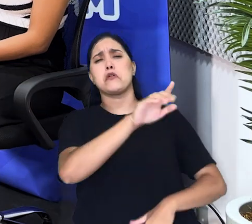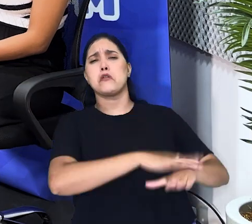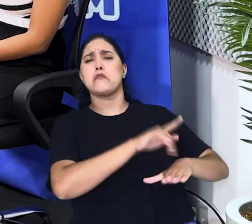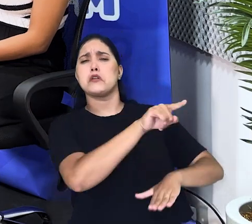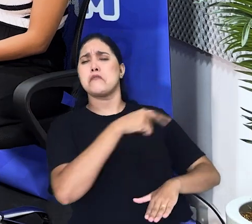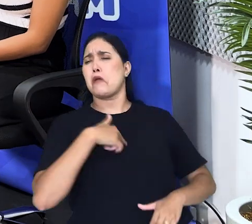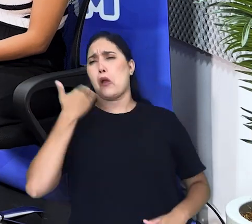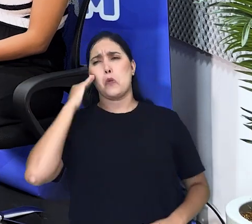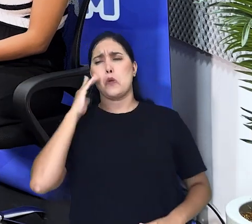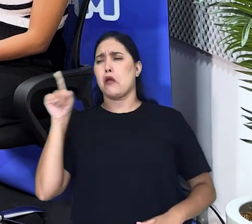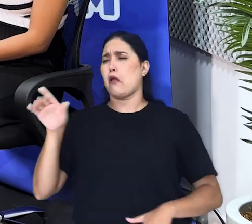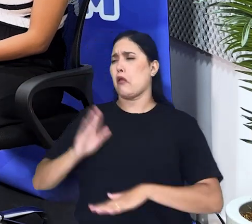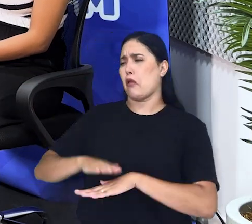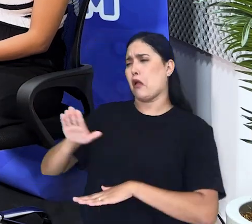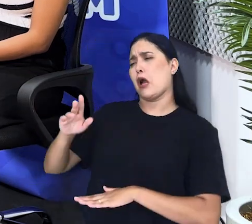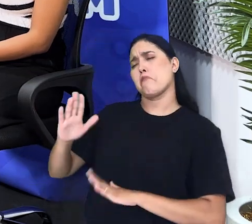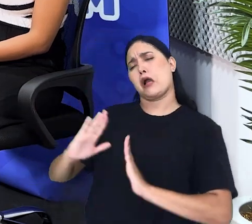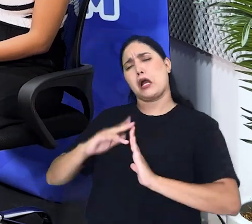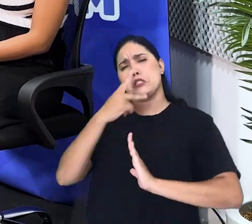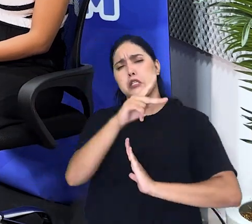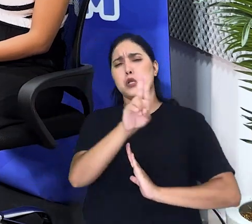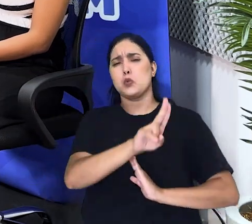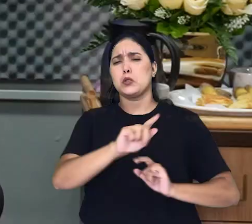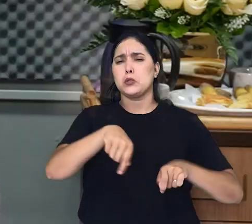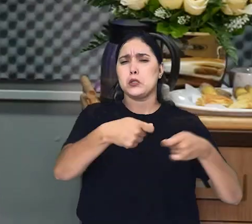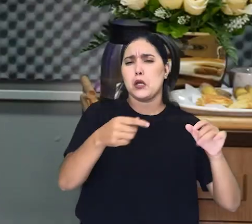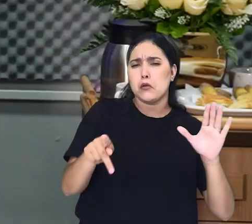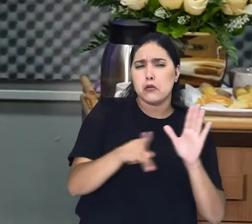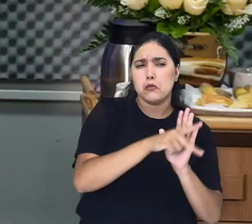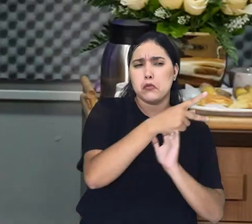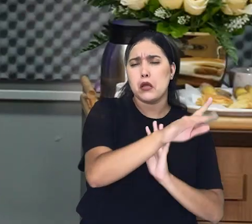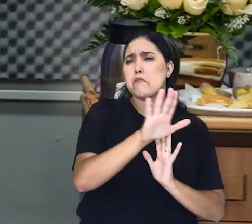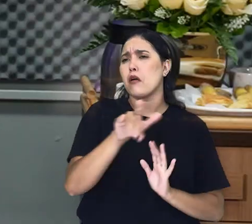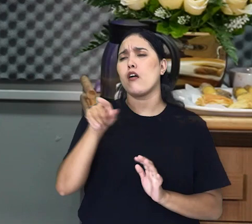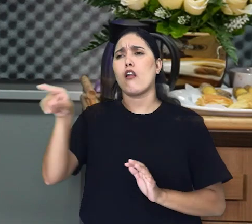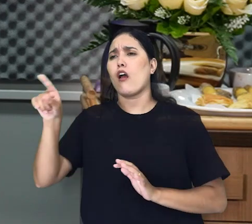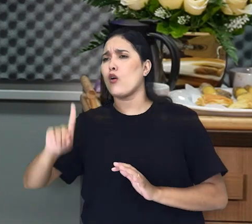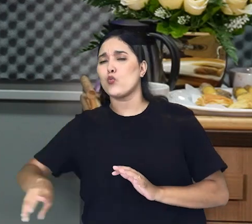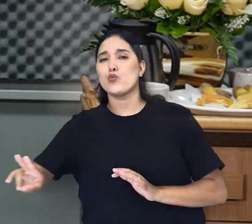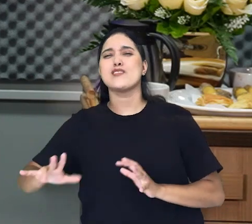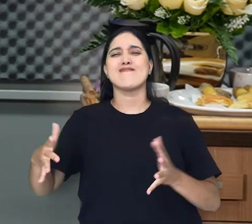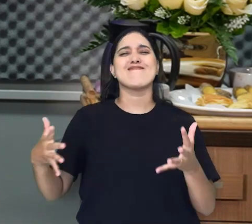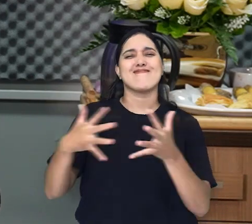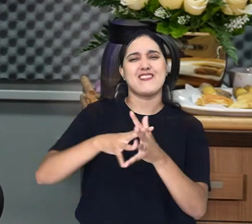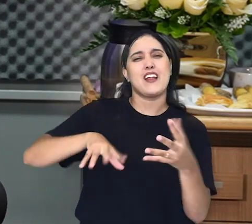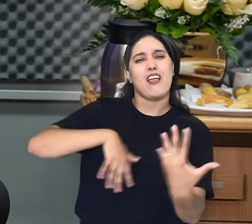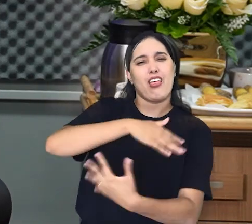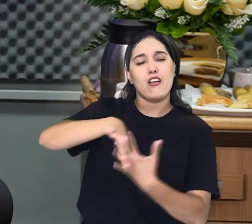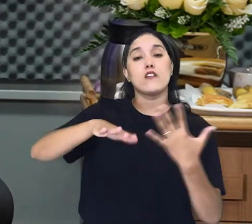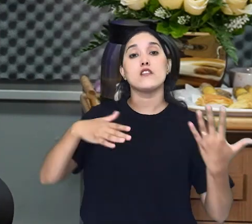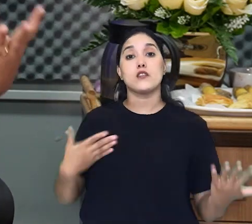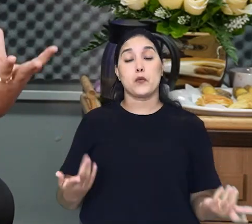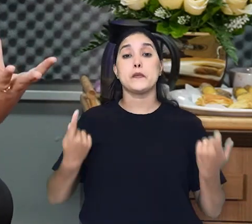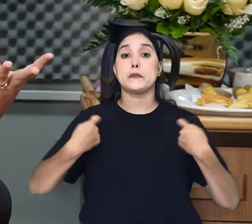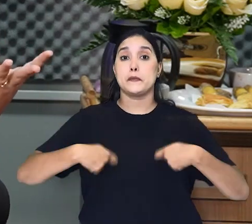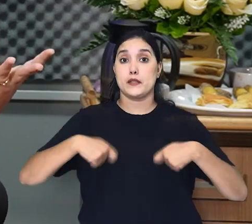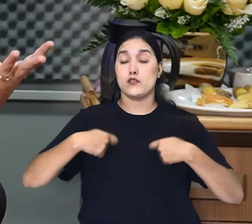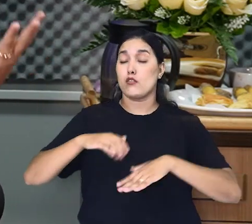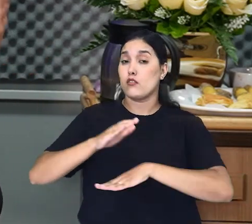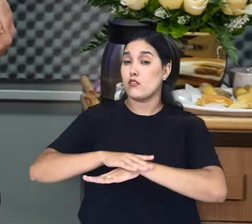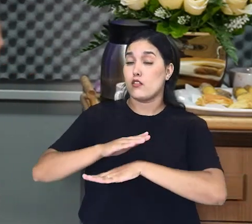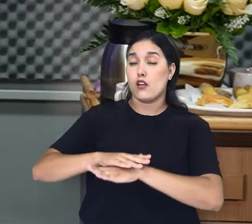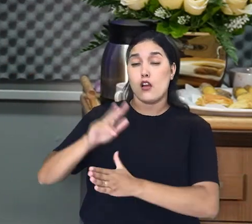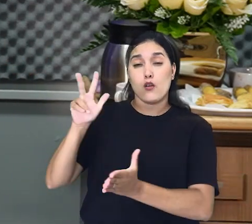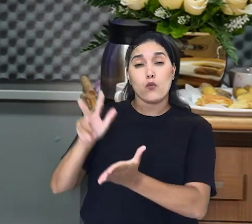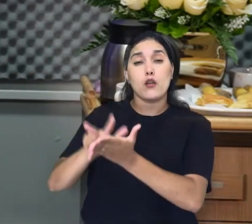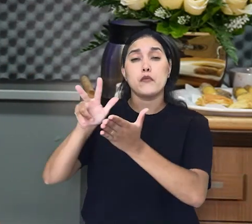que seria? Né? Como é que seria algo para eles que pudesse, né, dar, como é que se diz, poder dar sentido, né,